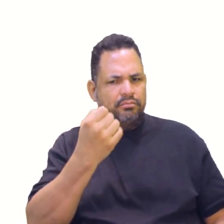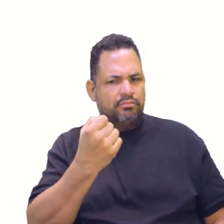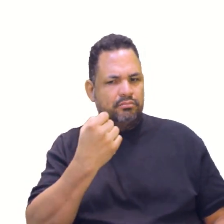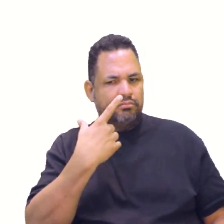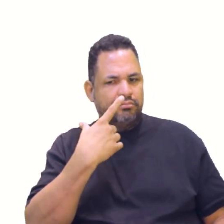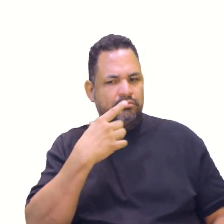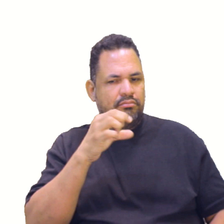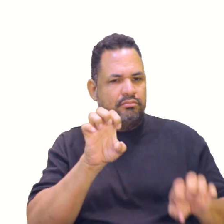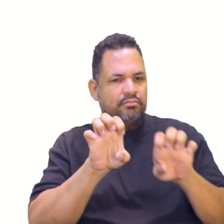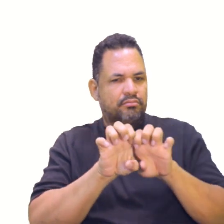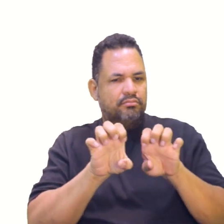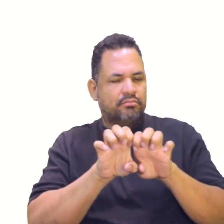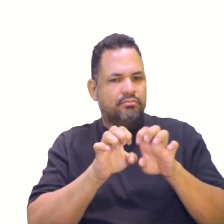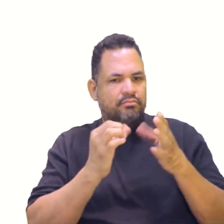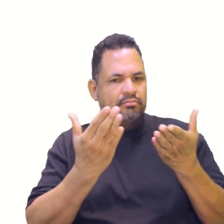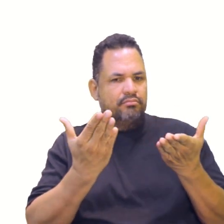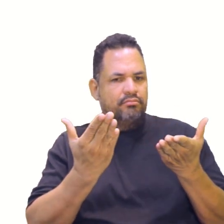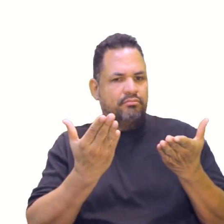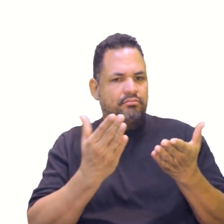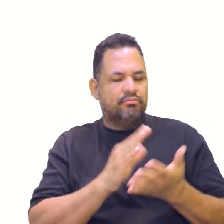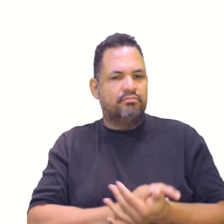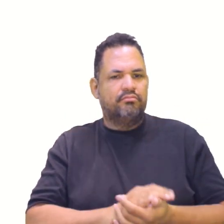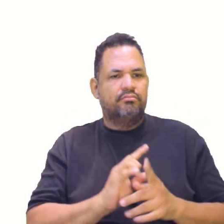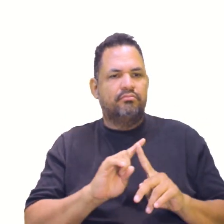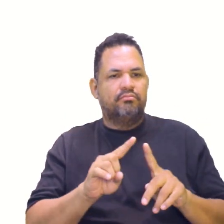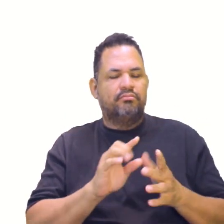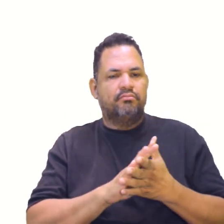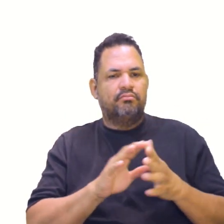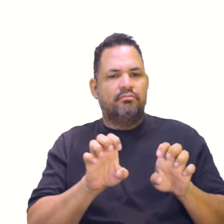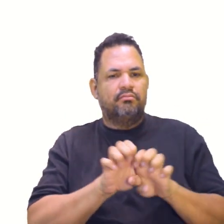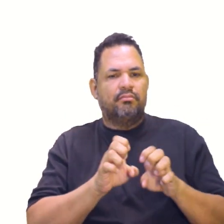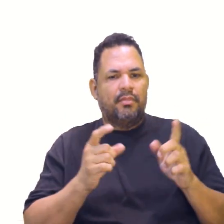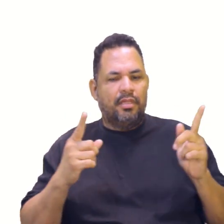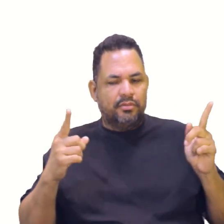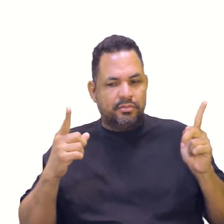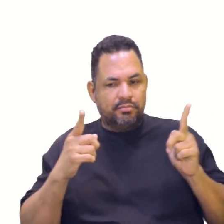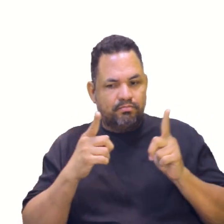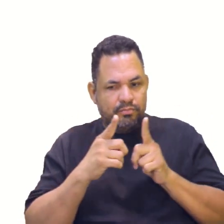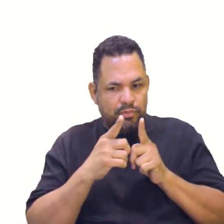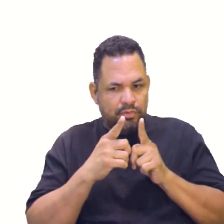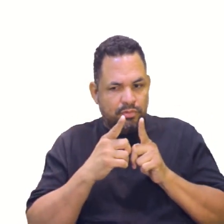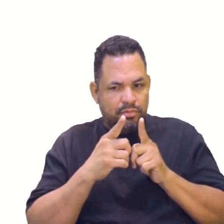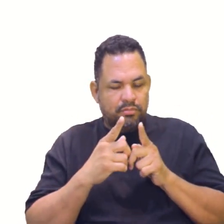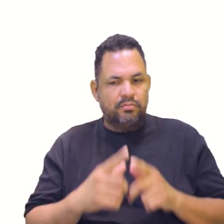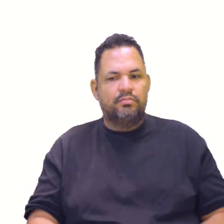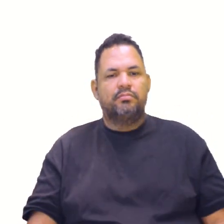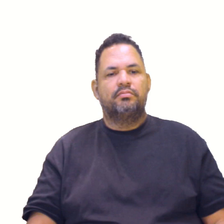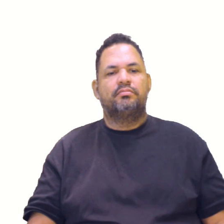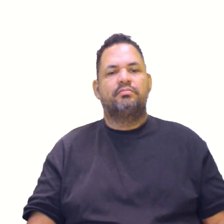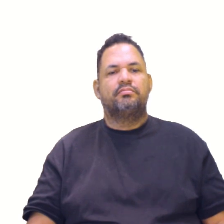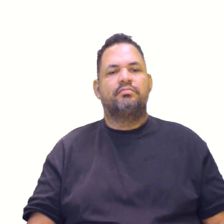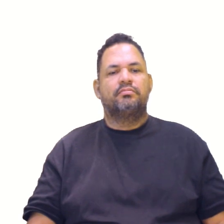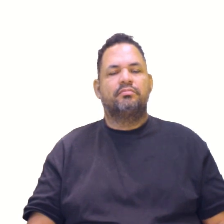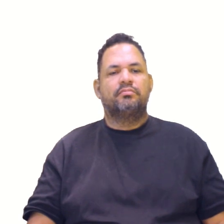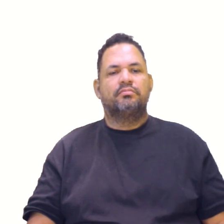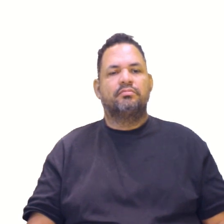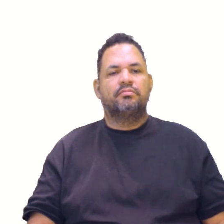essa equação aí, ela não tá do jeito que é para ser. Claro, a nossa equação aqui tá reduzida e não geral, né? Então a distância